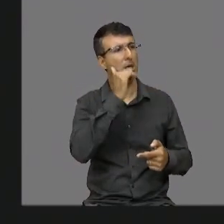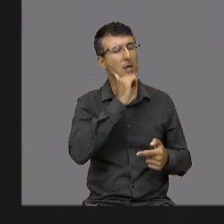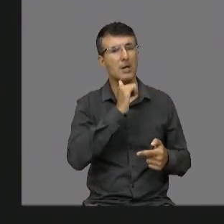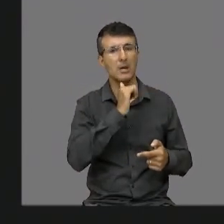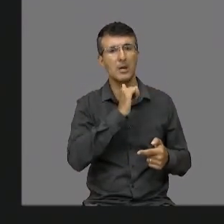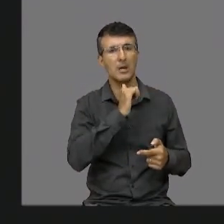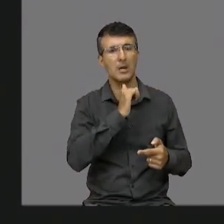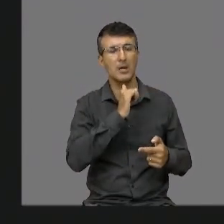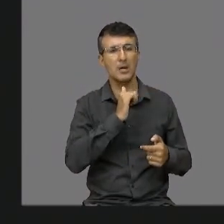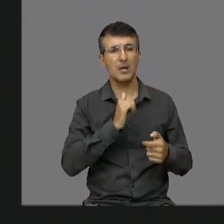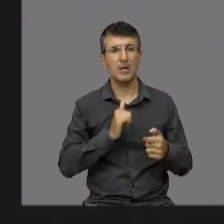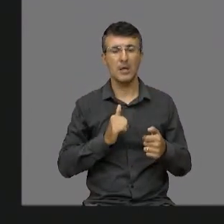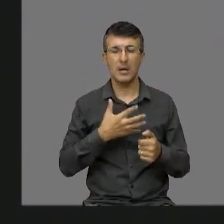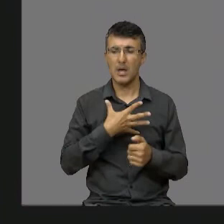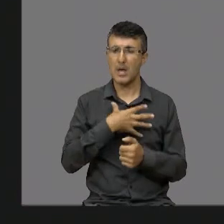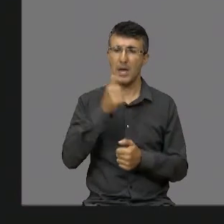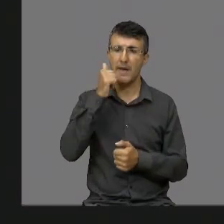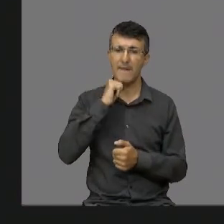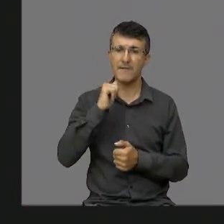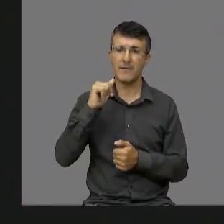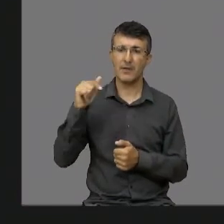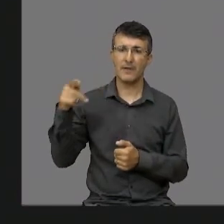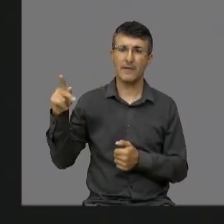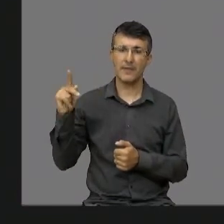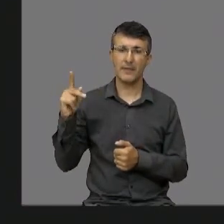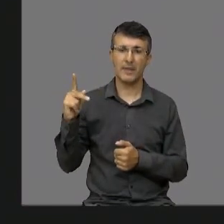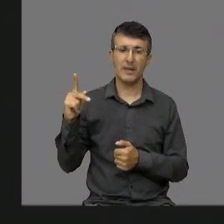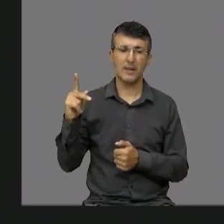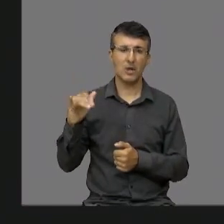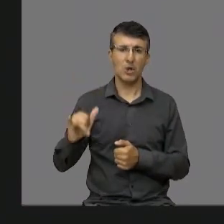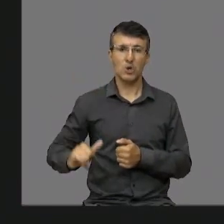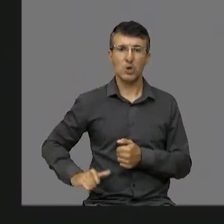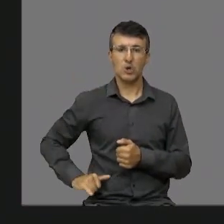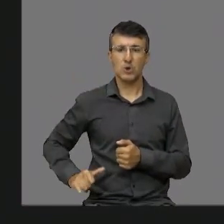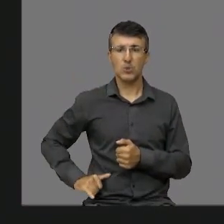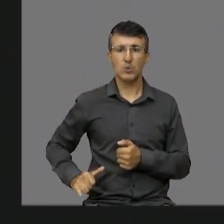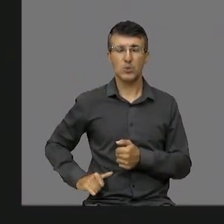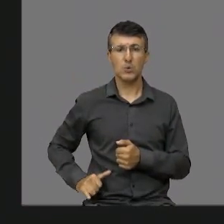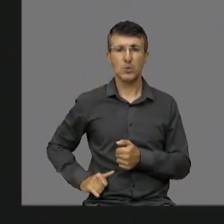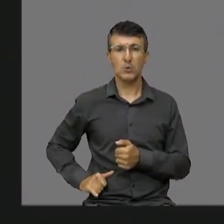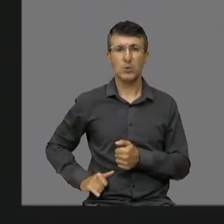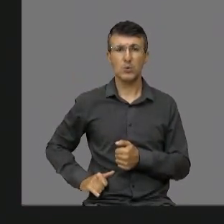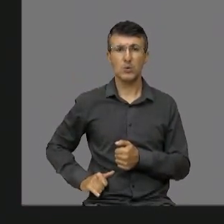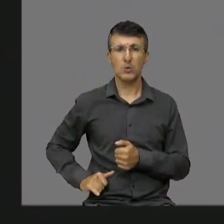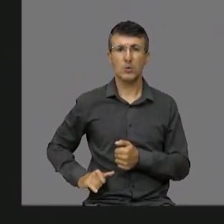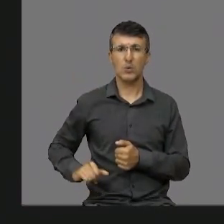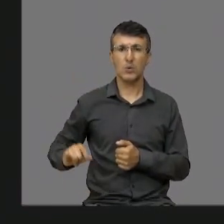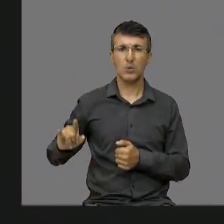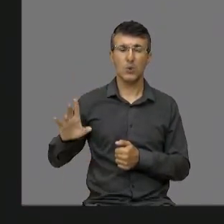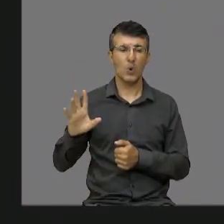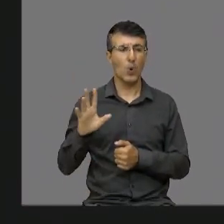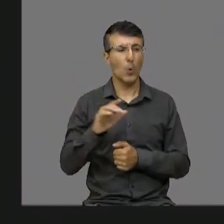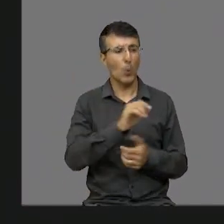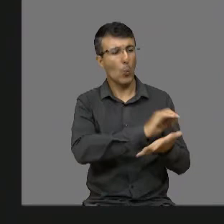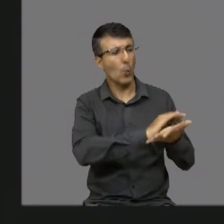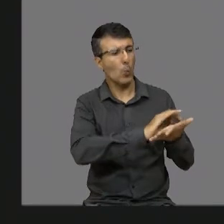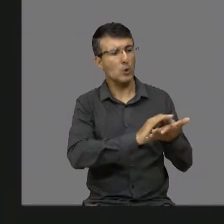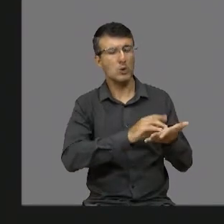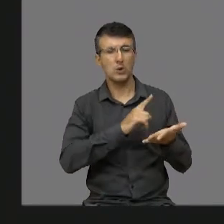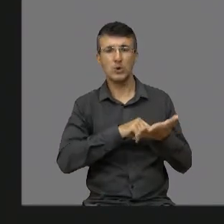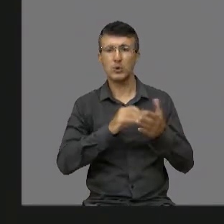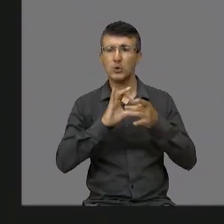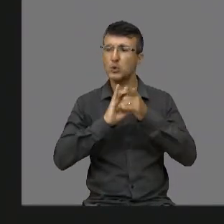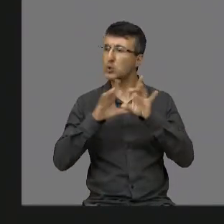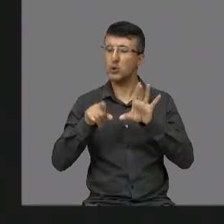sofreu uma violência institucional, porque o escrivão não queria deixar ela entrar e foi uma